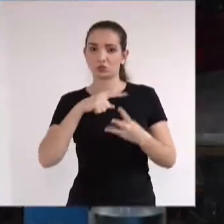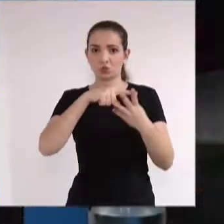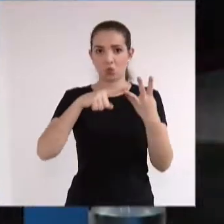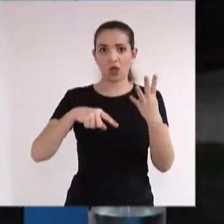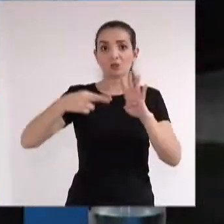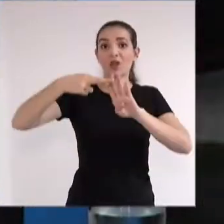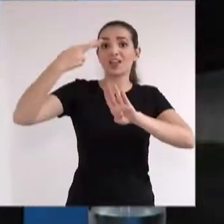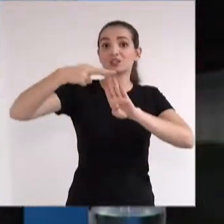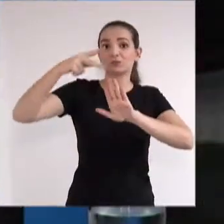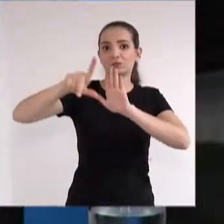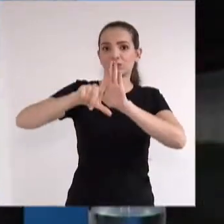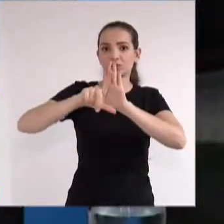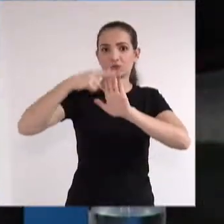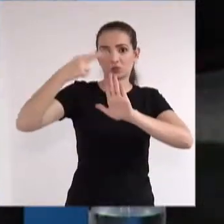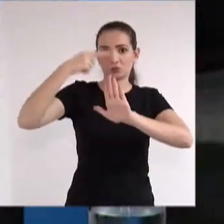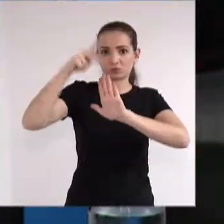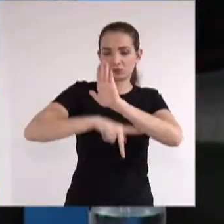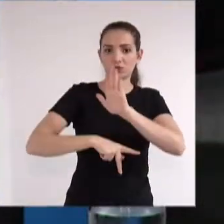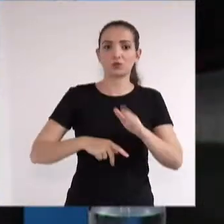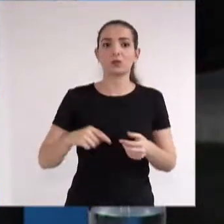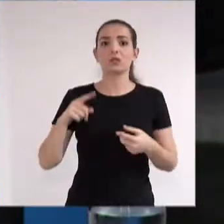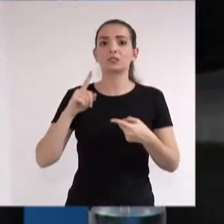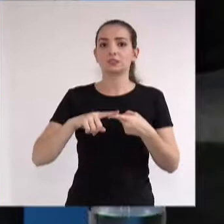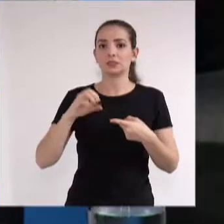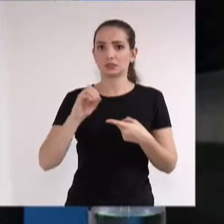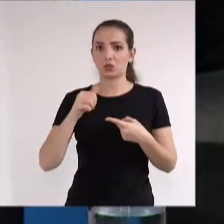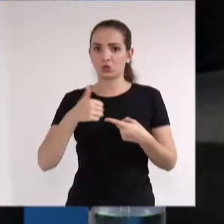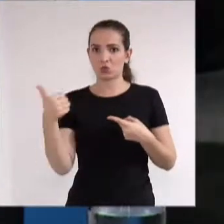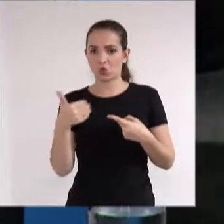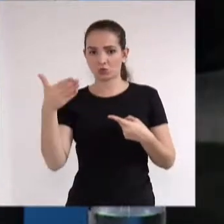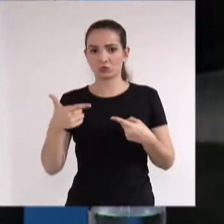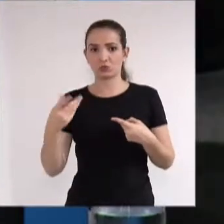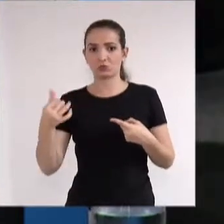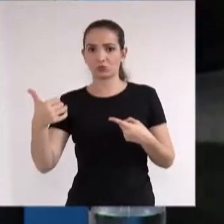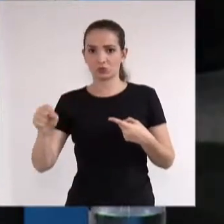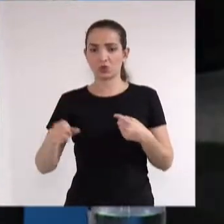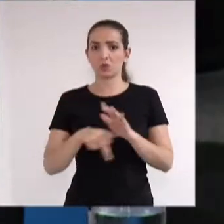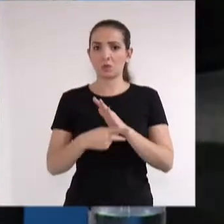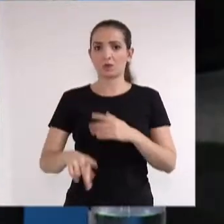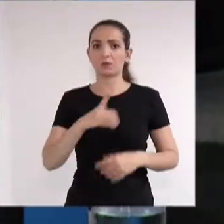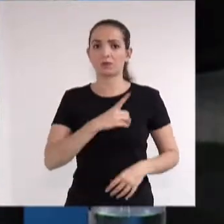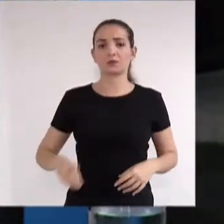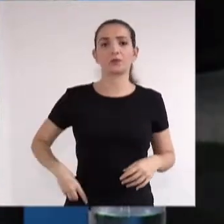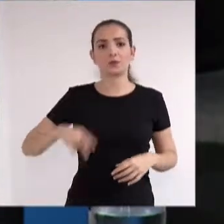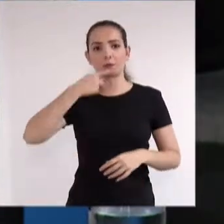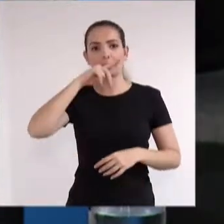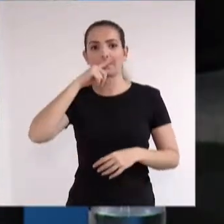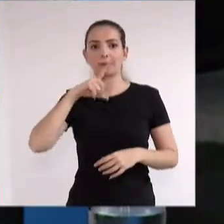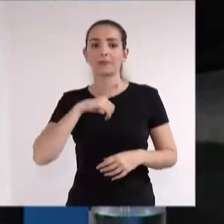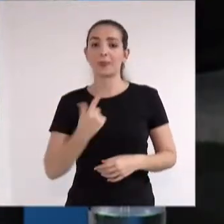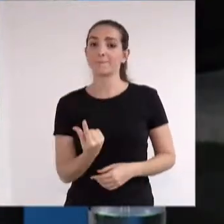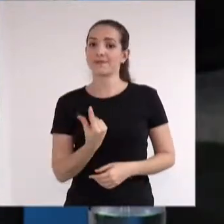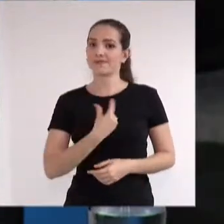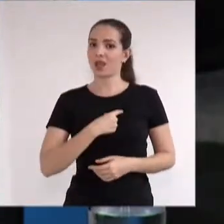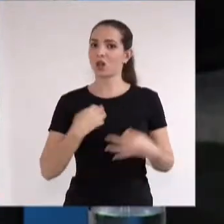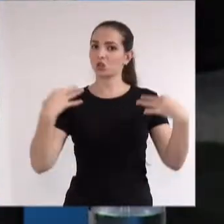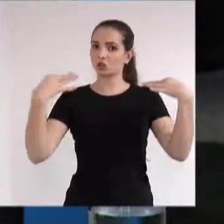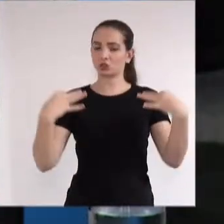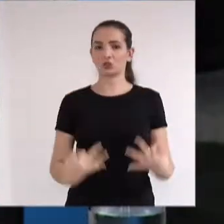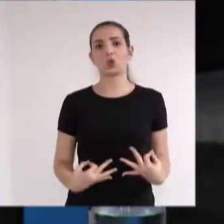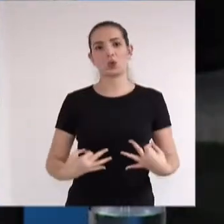projeto de resolução 011/2018, de autoria do deputado Paulo Ciuf, que institui diploma de medalha de honra ao